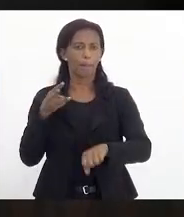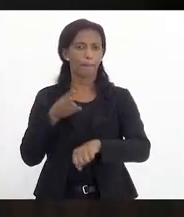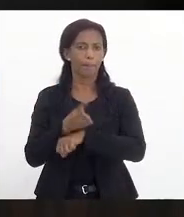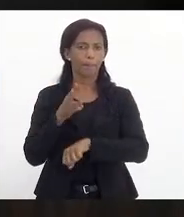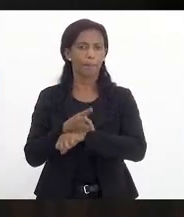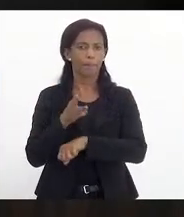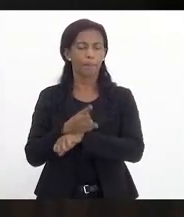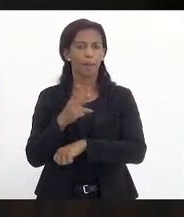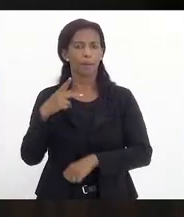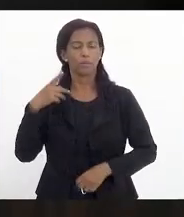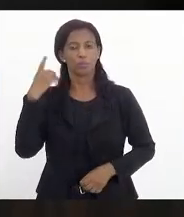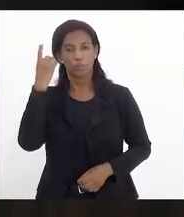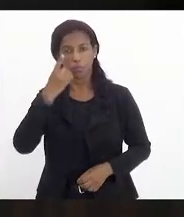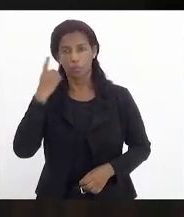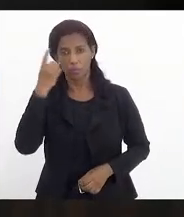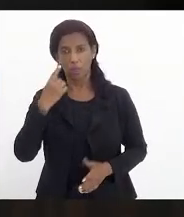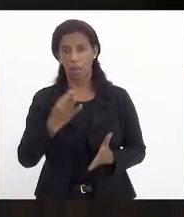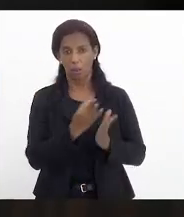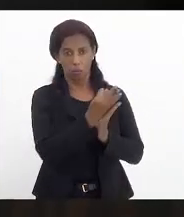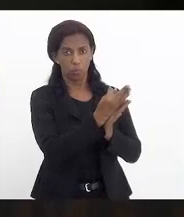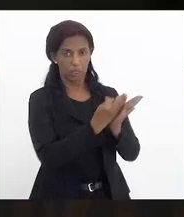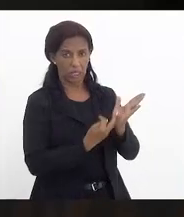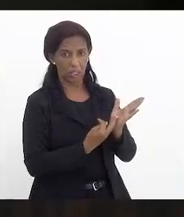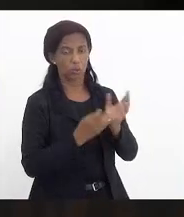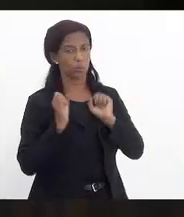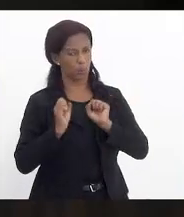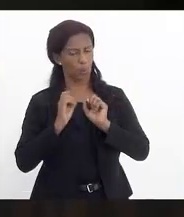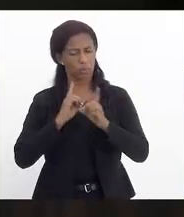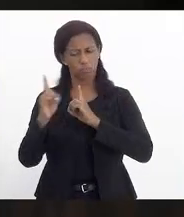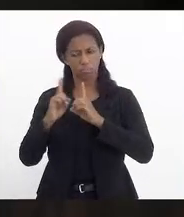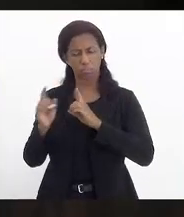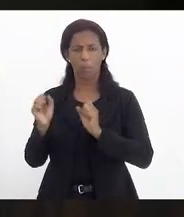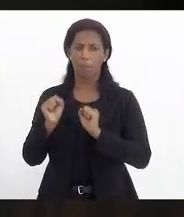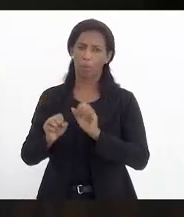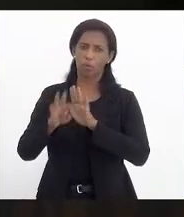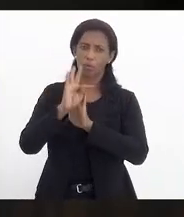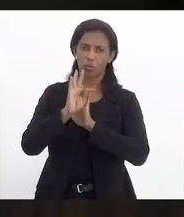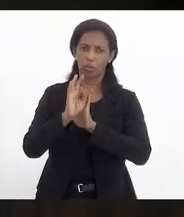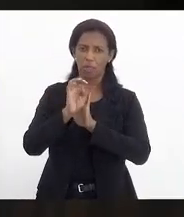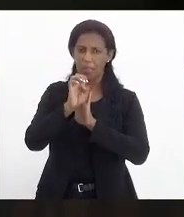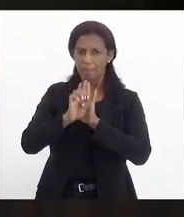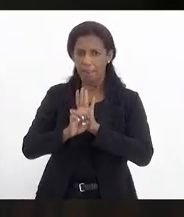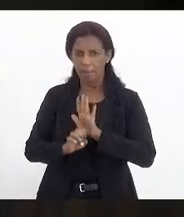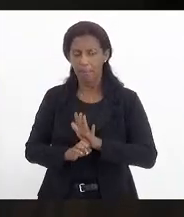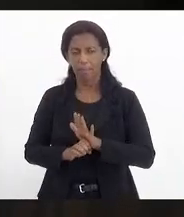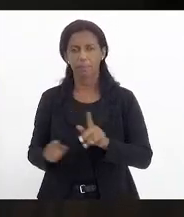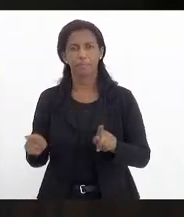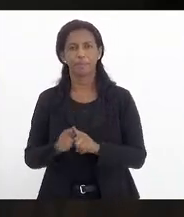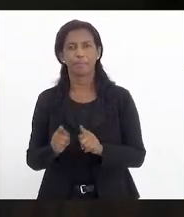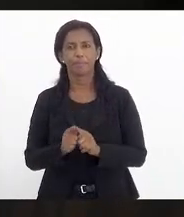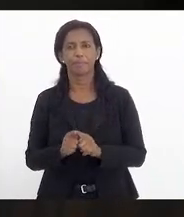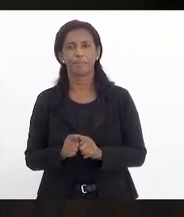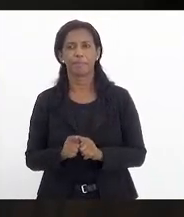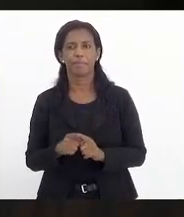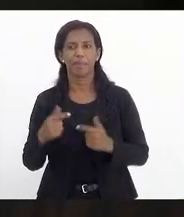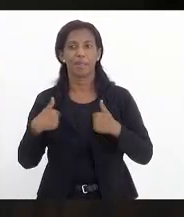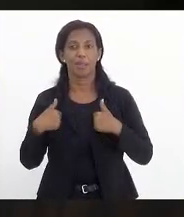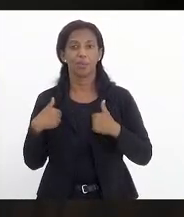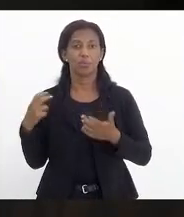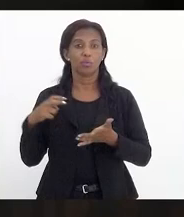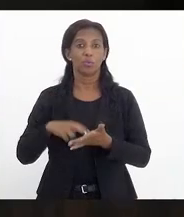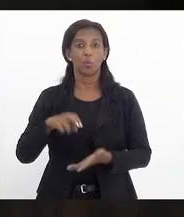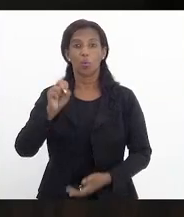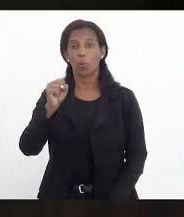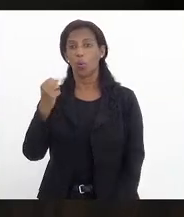um texto que a gente podemos discutir, podemos emendá-lo, mas eu acho que estou desde 8h30 da manhã